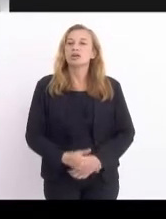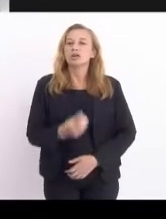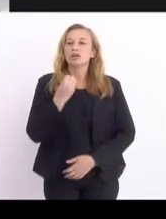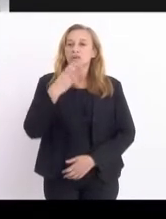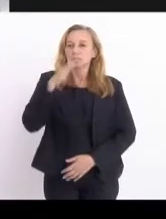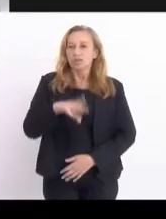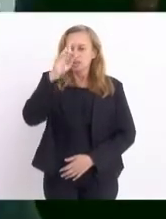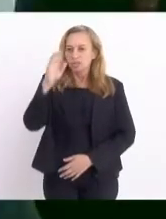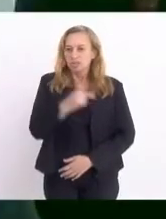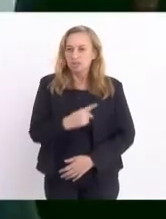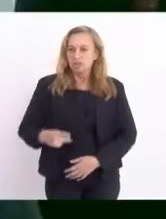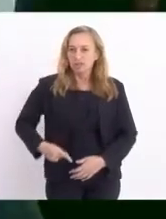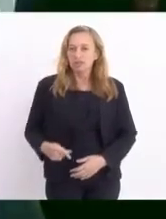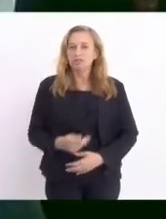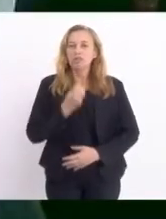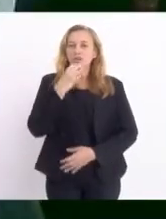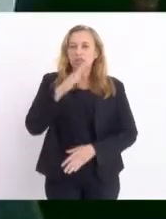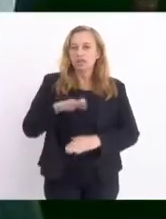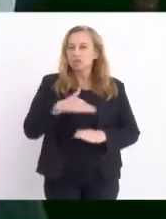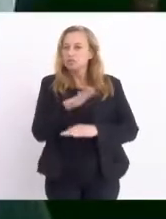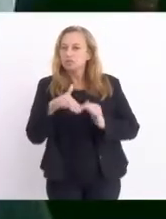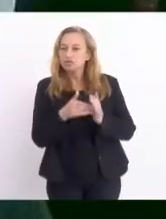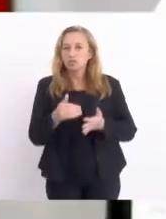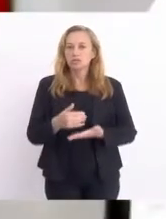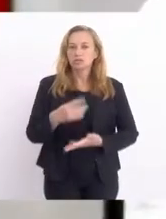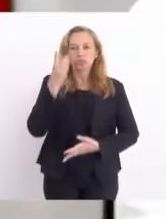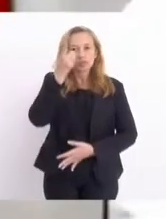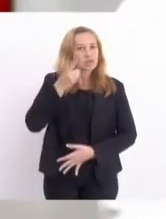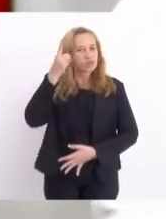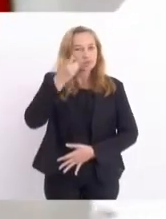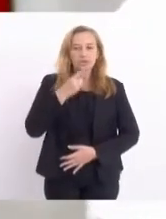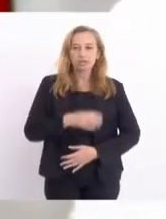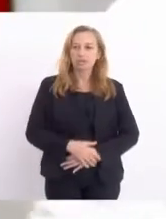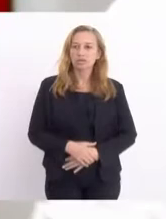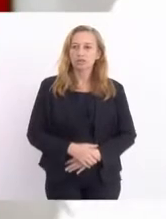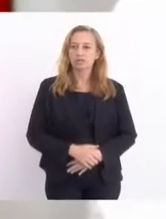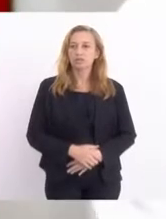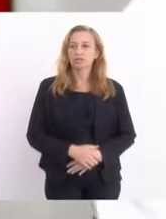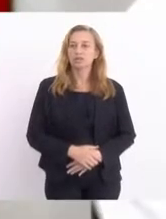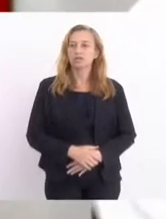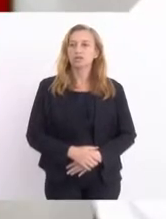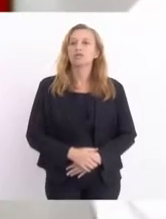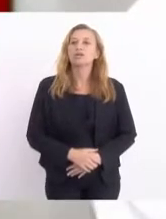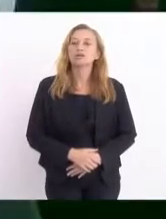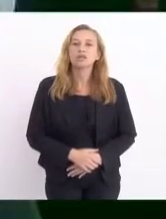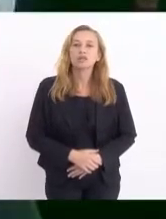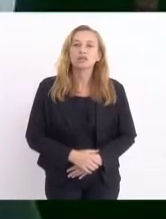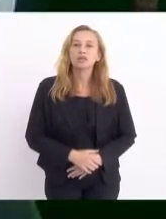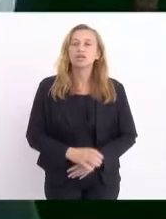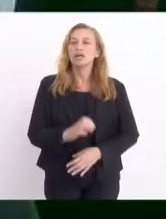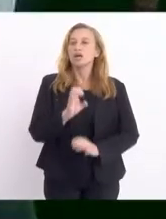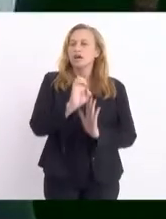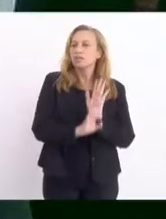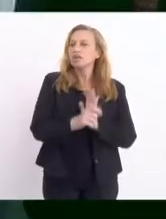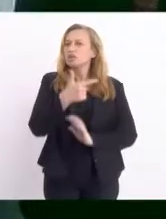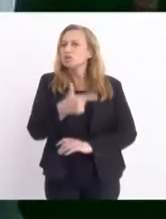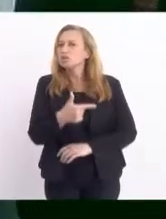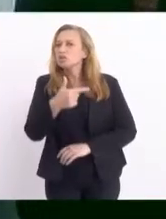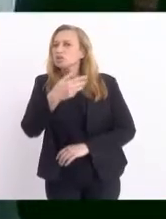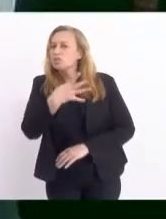senhora presidente. Boa tarde, deputadas e deputados. Parecer favorável às emendas 2, 4,